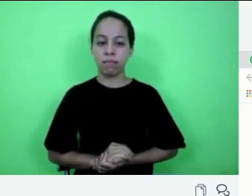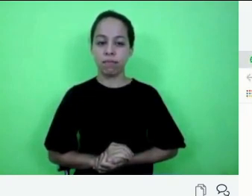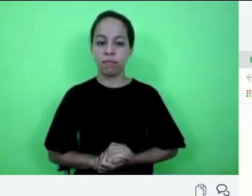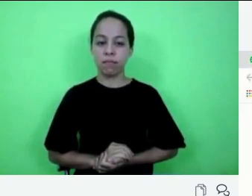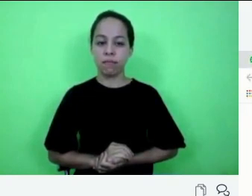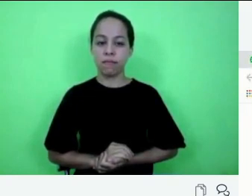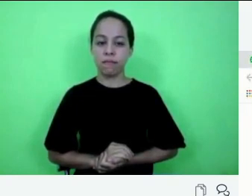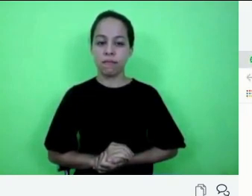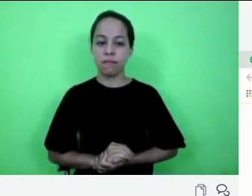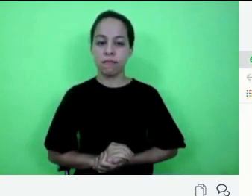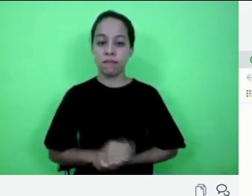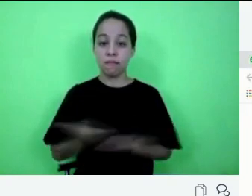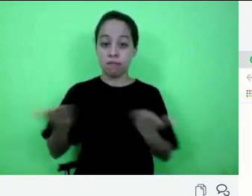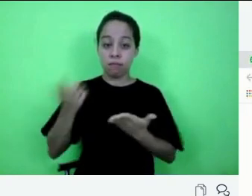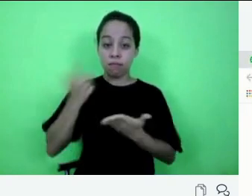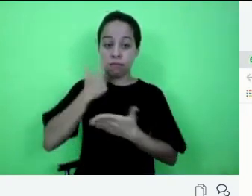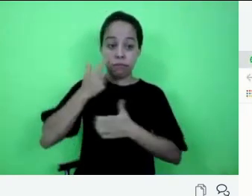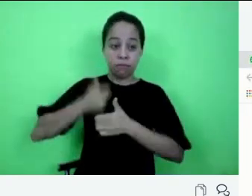Vamos gerar a lista.